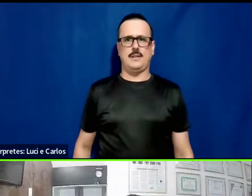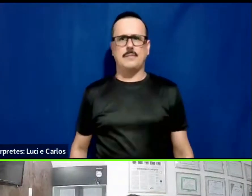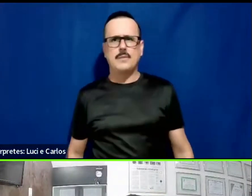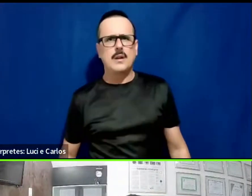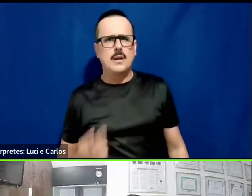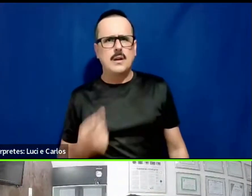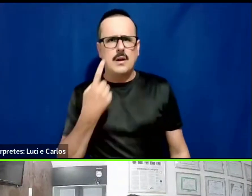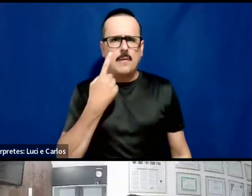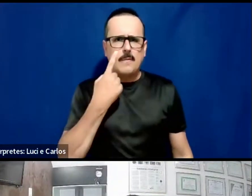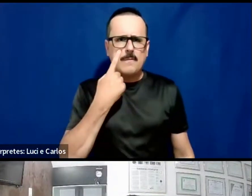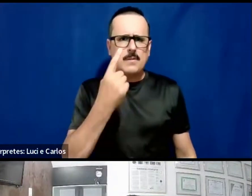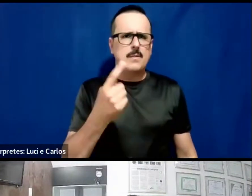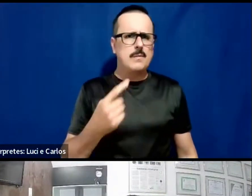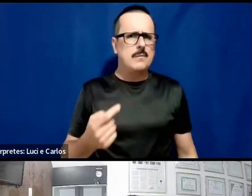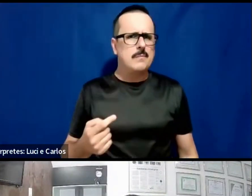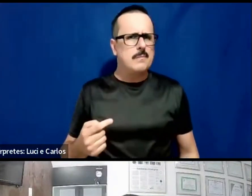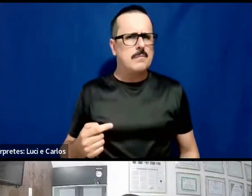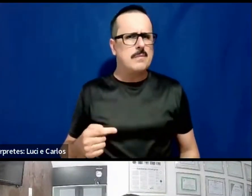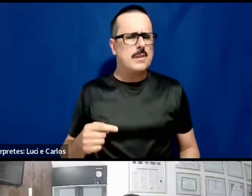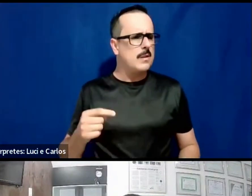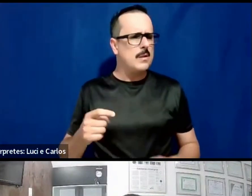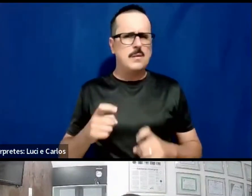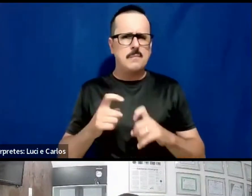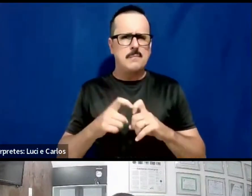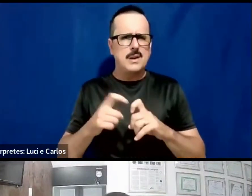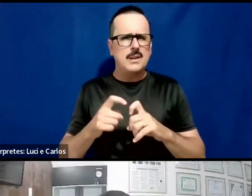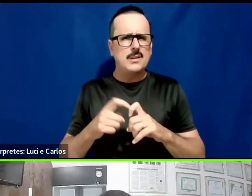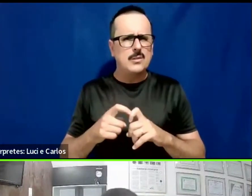porque o pessoal está bem empolgado. Muito obrigada.